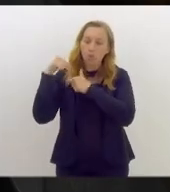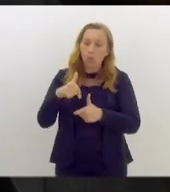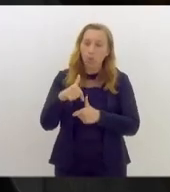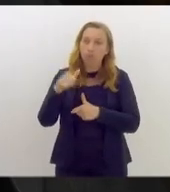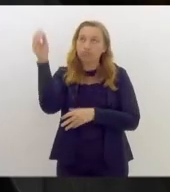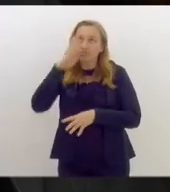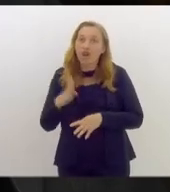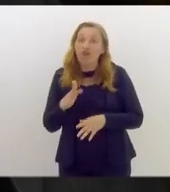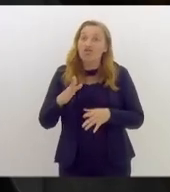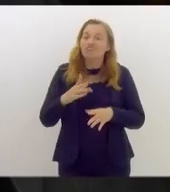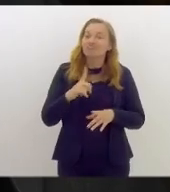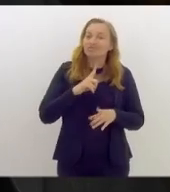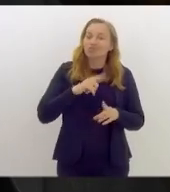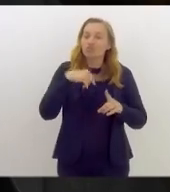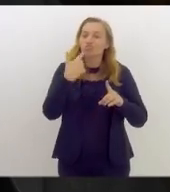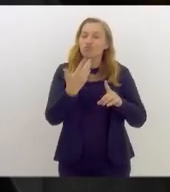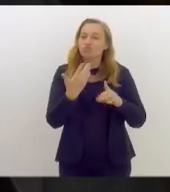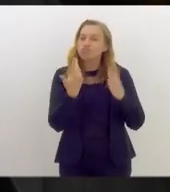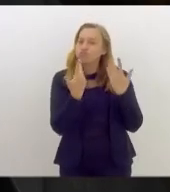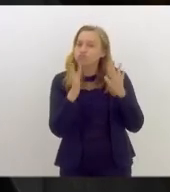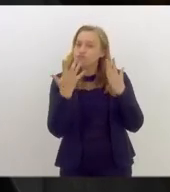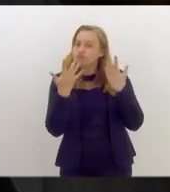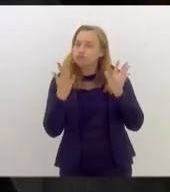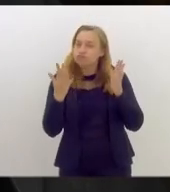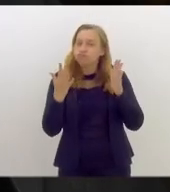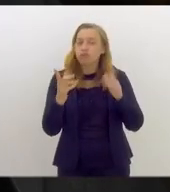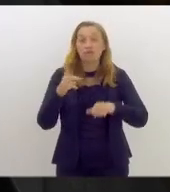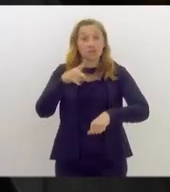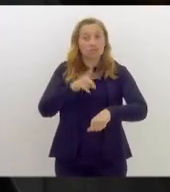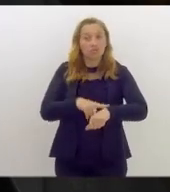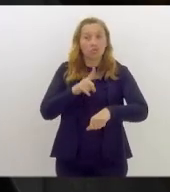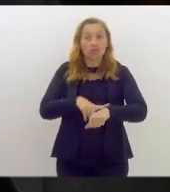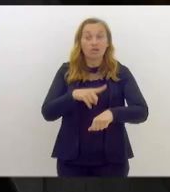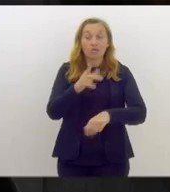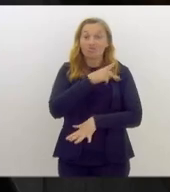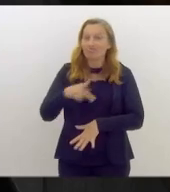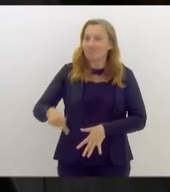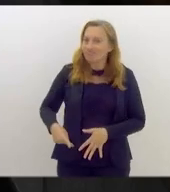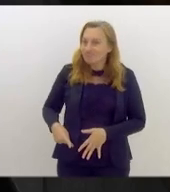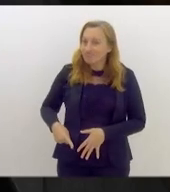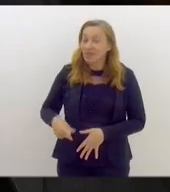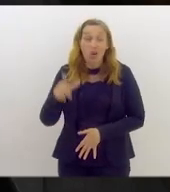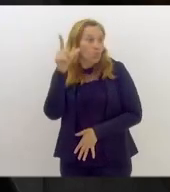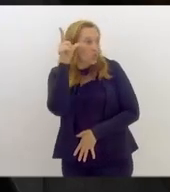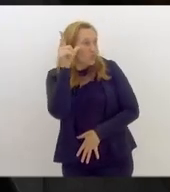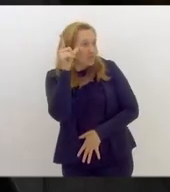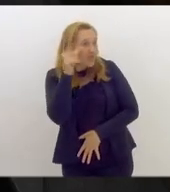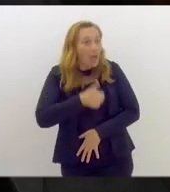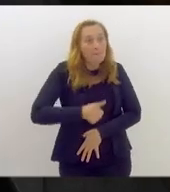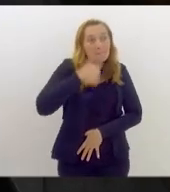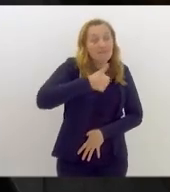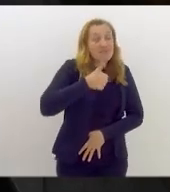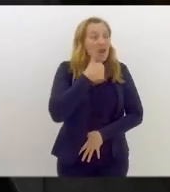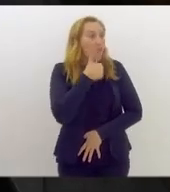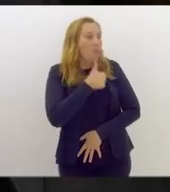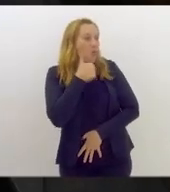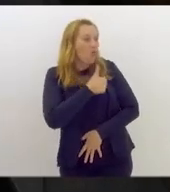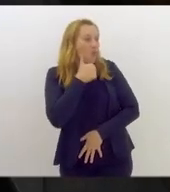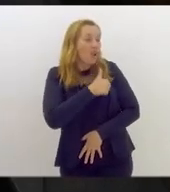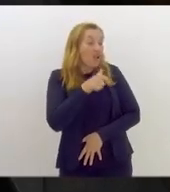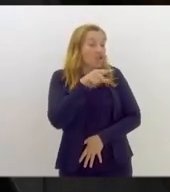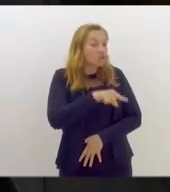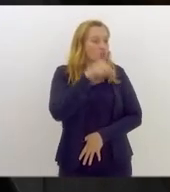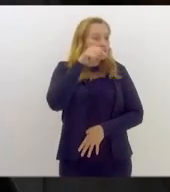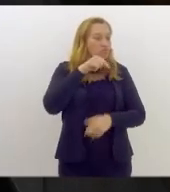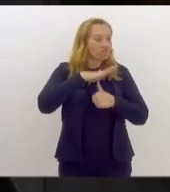celebração dos 185 anos do Colégio Pedro II sobre a presidência Lucinha da primeira mulher Eleita